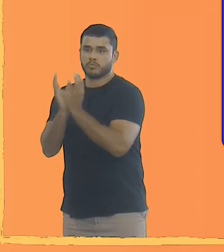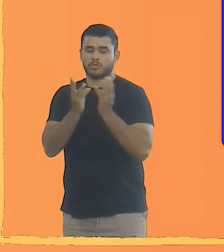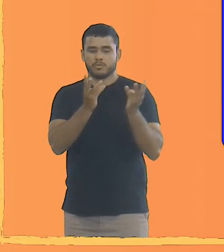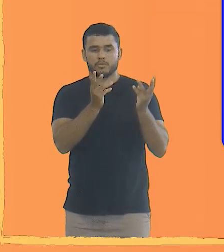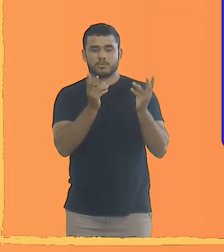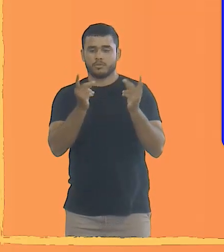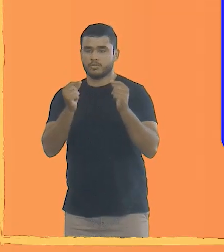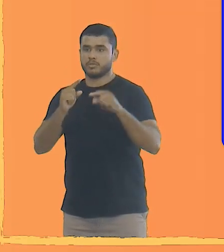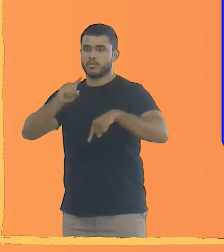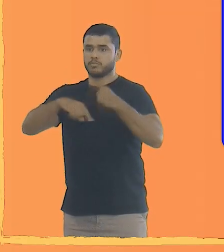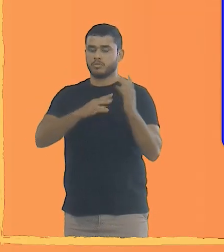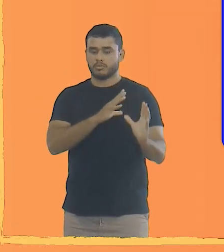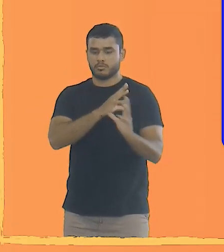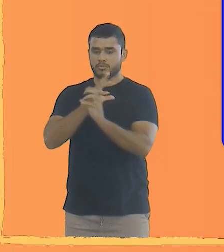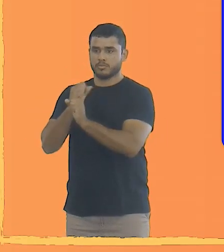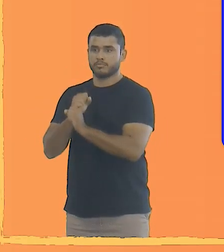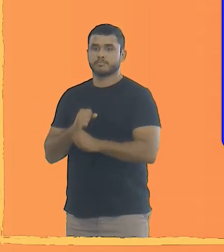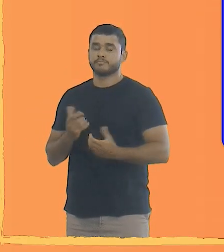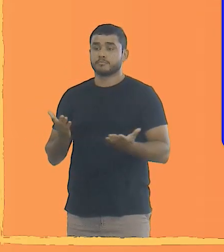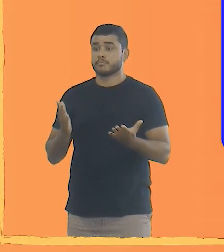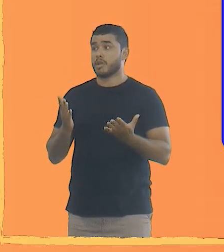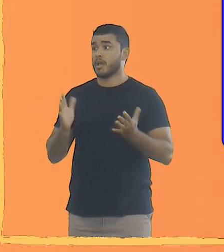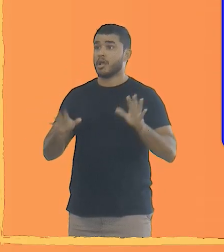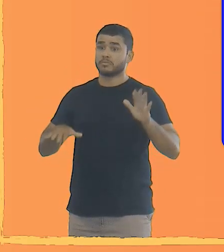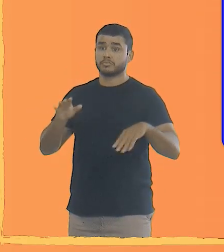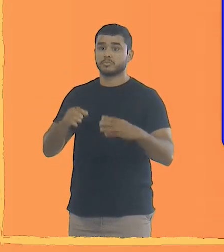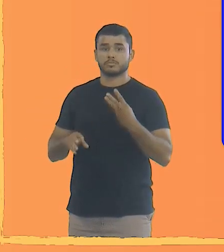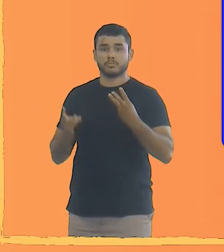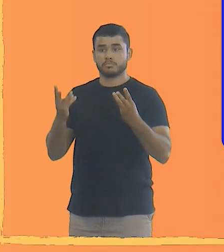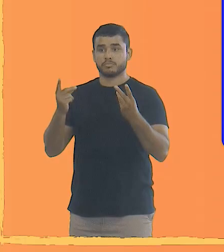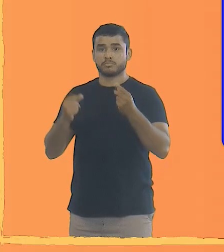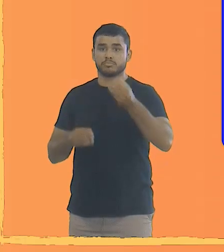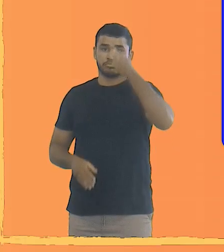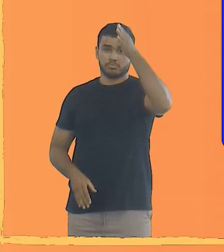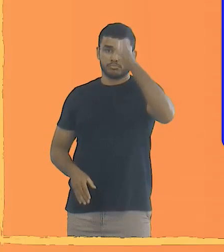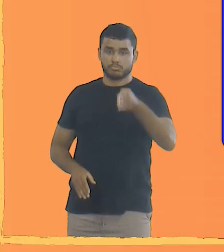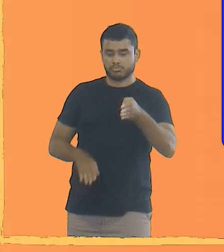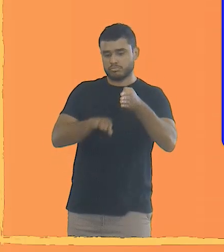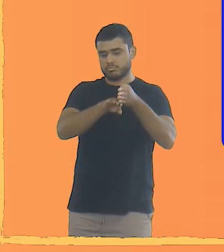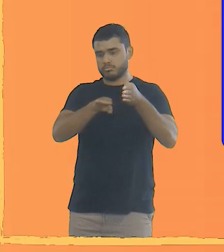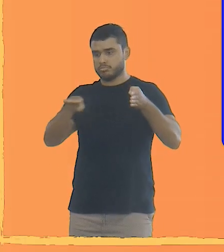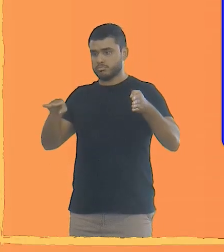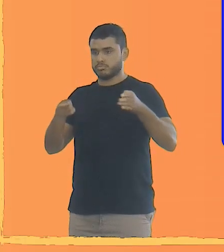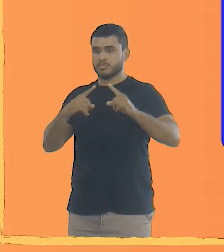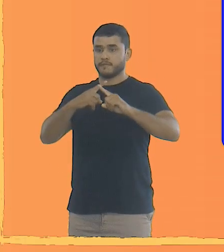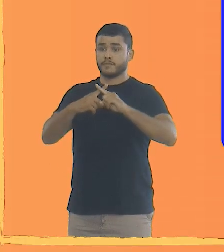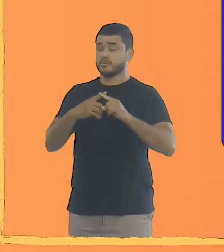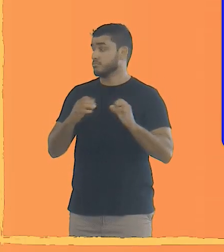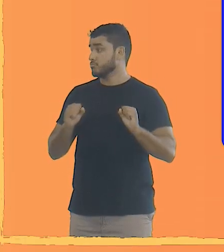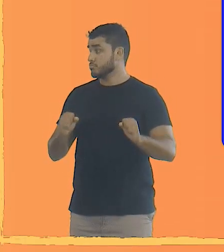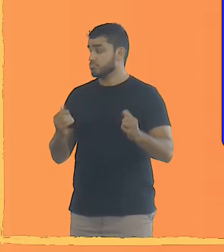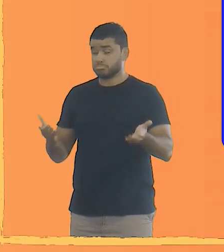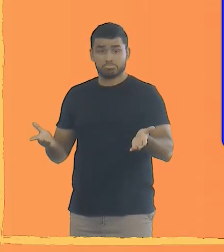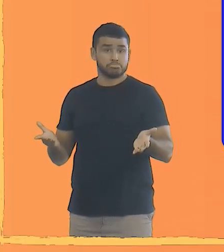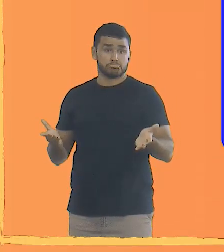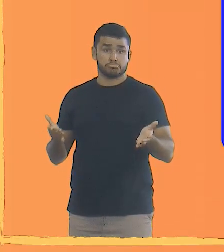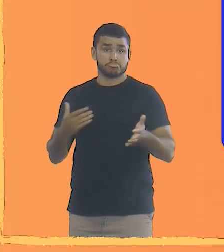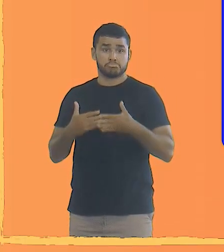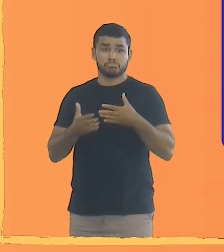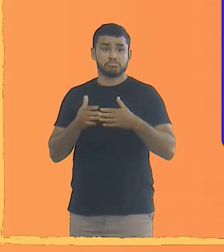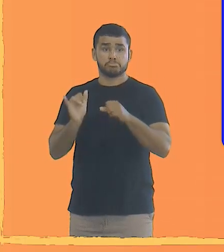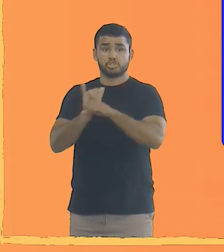quê? São formas de contar. Alexandre, qual dessas formas é a melhor? Pessoal, não existe a